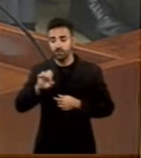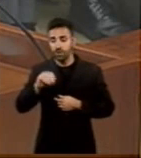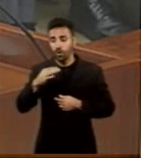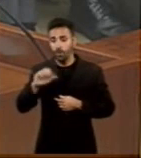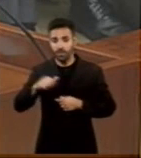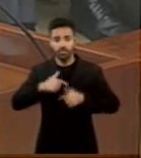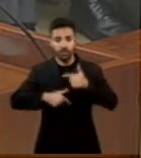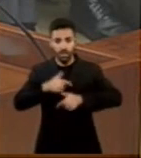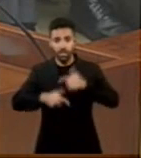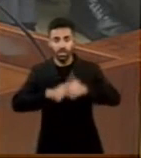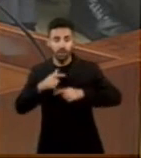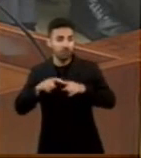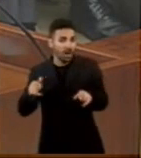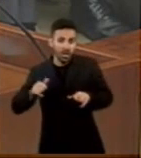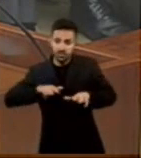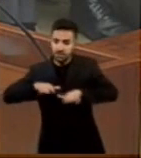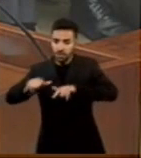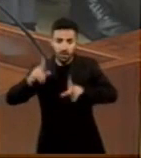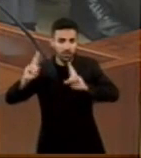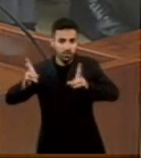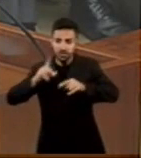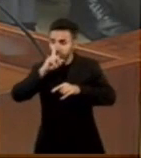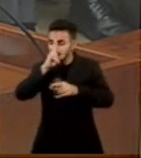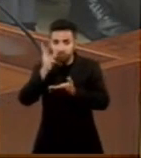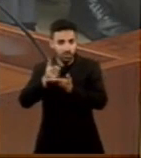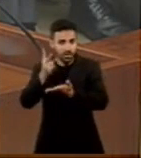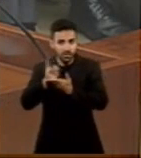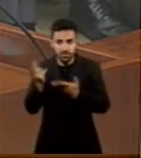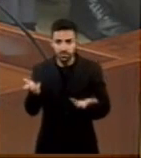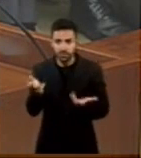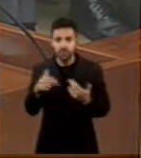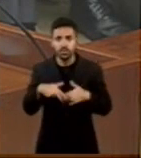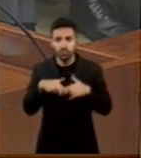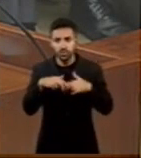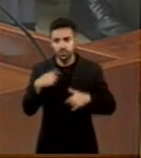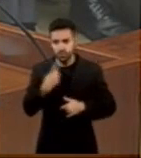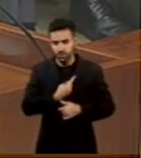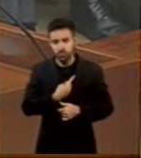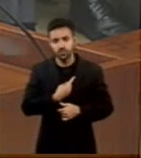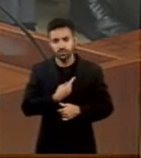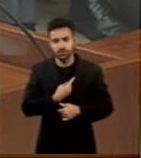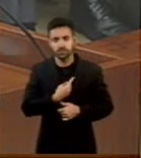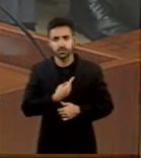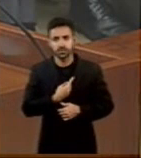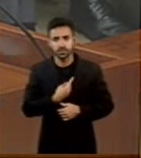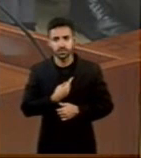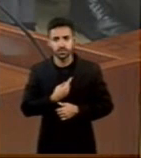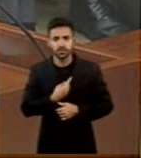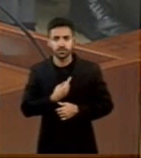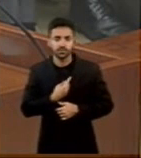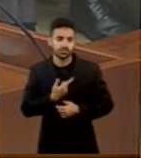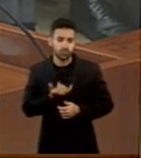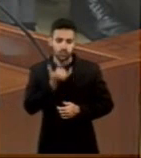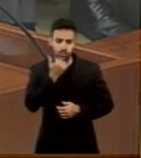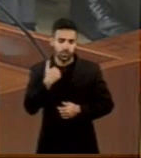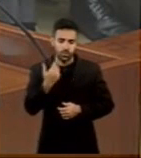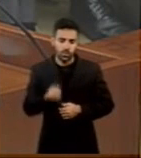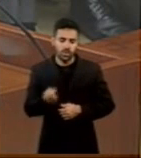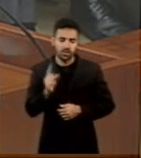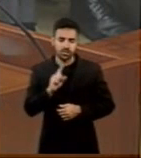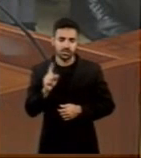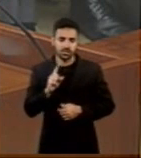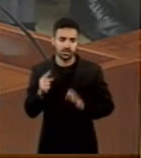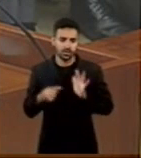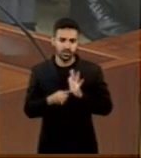todos eles continuam fazendo o mesmo trabalho, sob o mesmo risco. Por isso, nós entendemos que deve ser negado o provimento